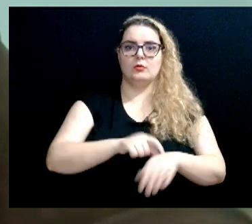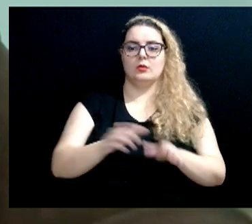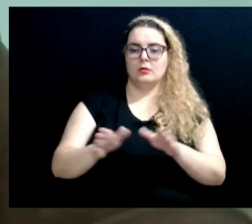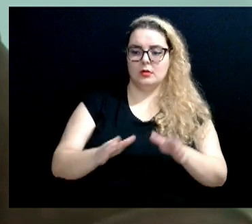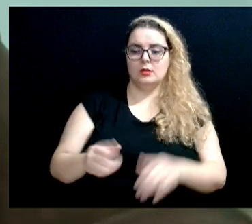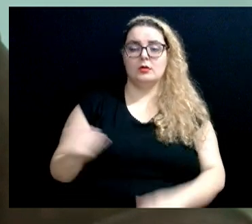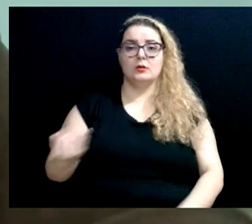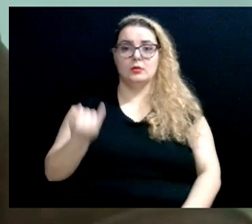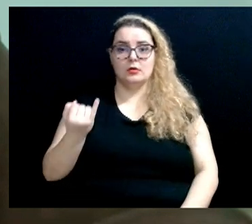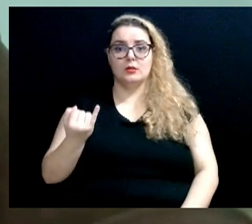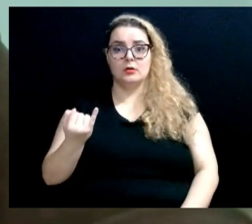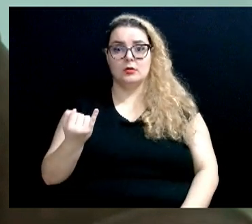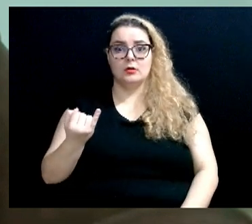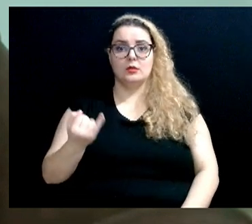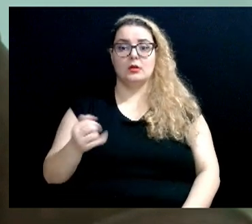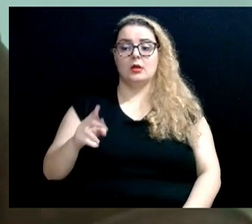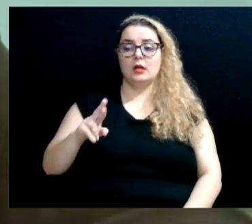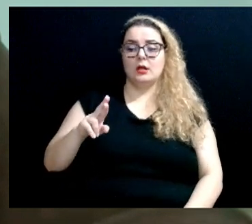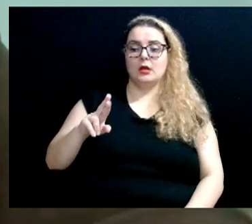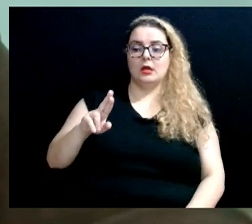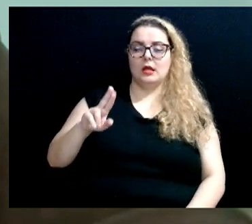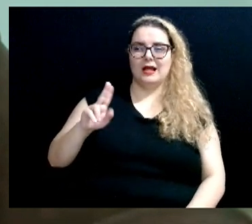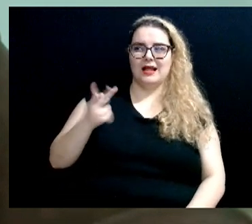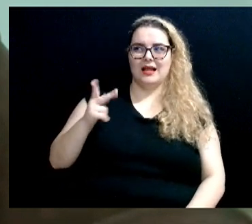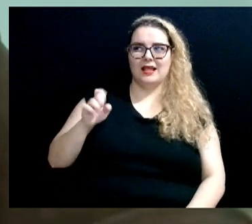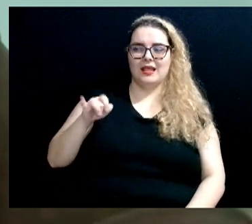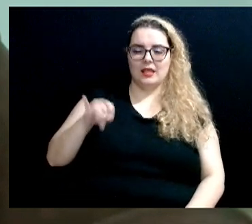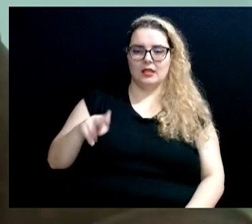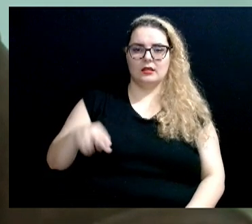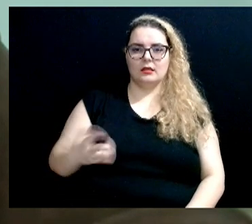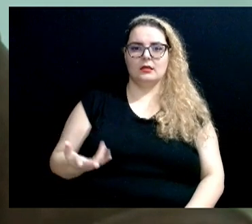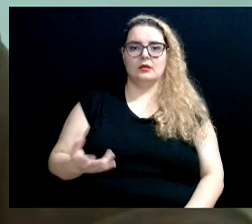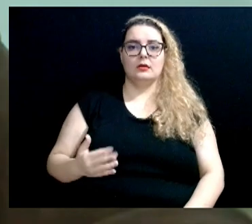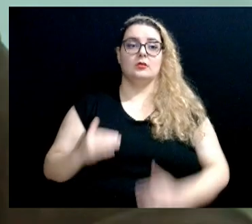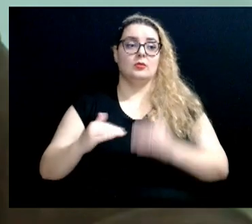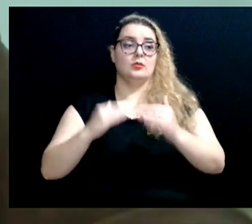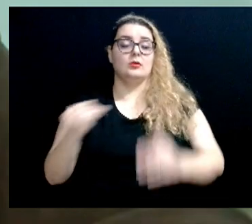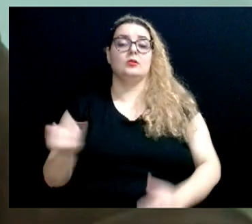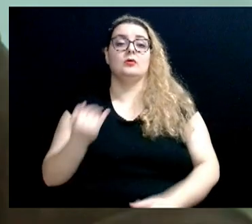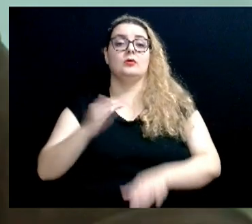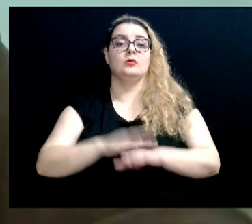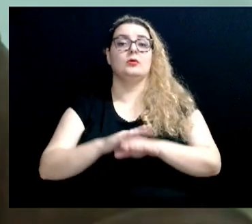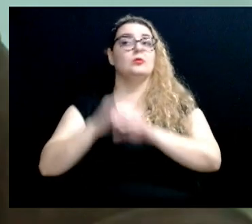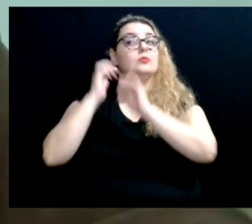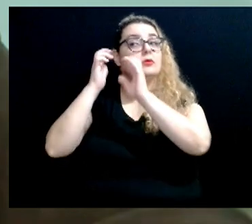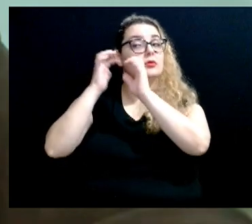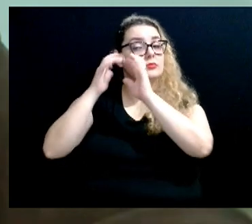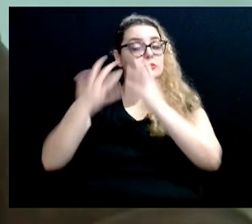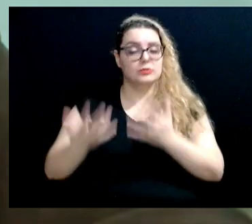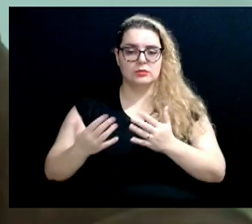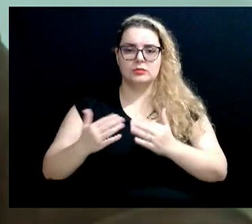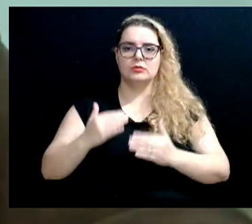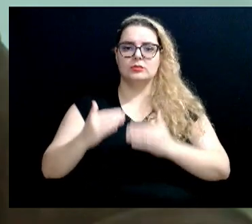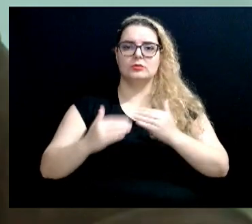REM. Essa fase REM, ela tem um desenvolvimento muito específico de funções cerebrais, de